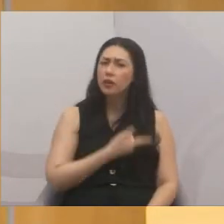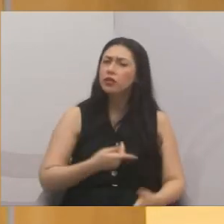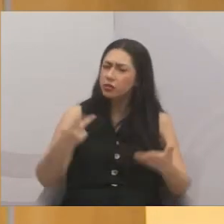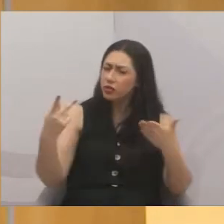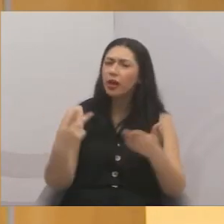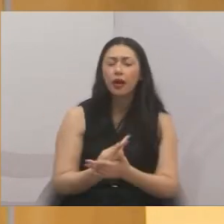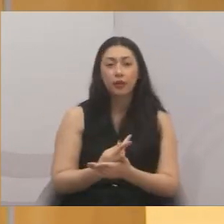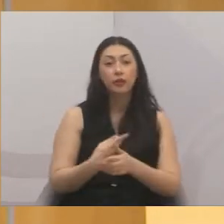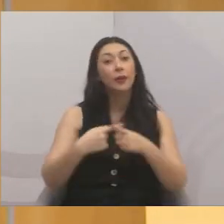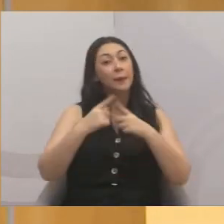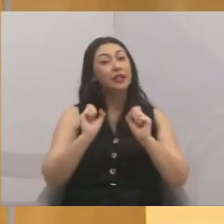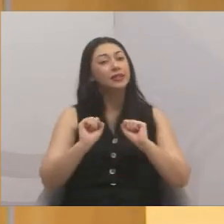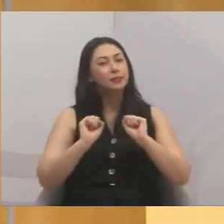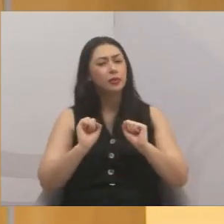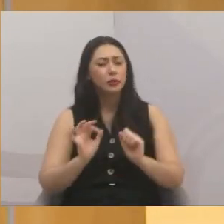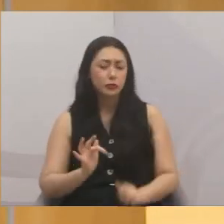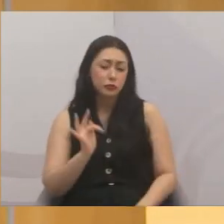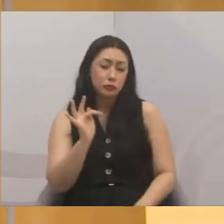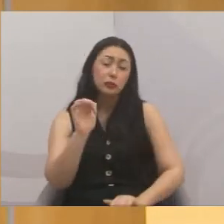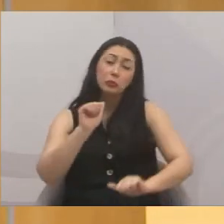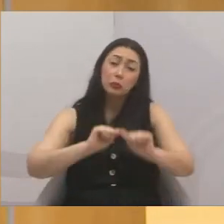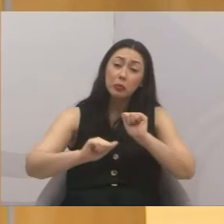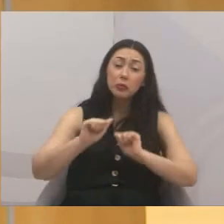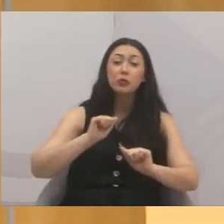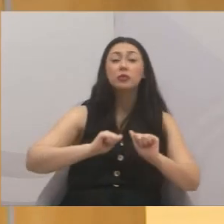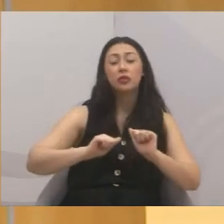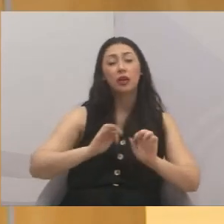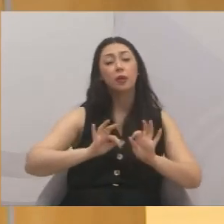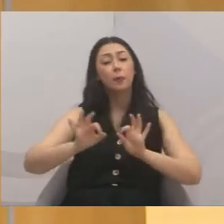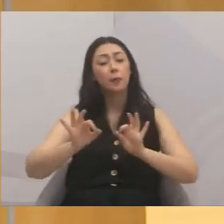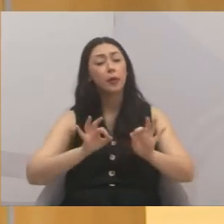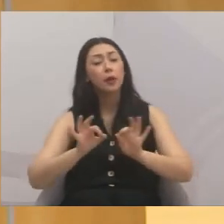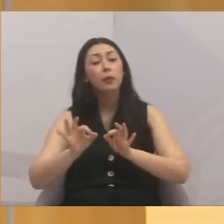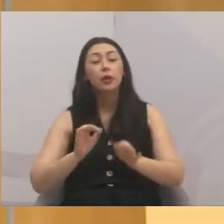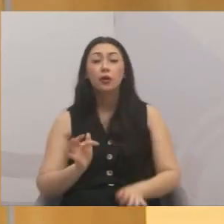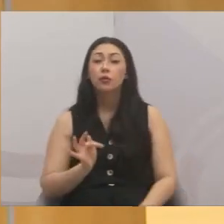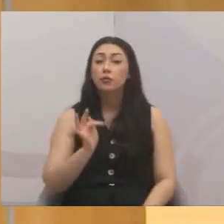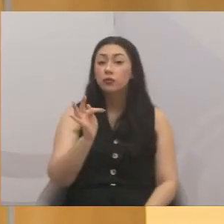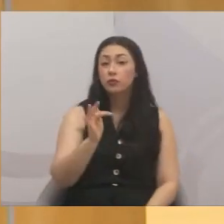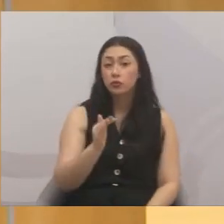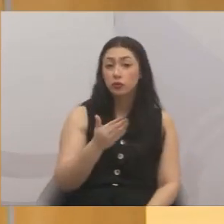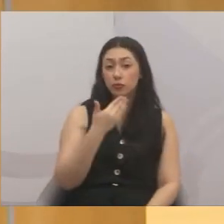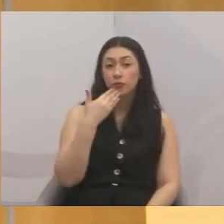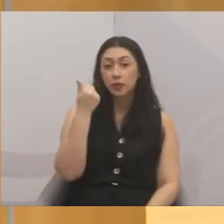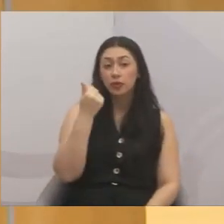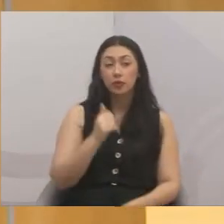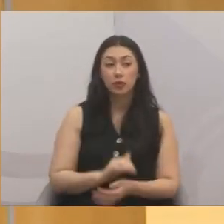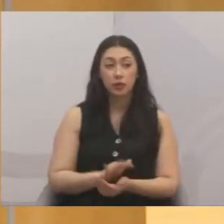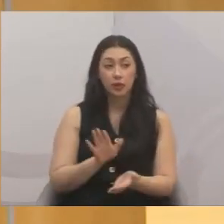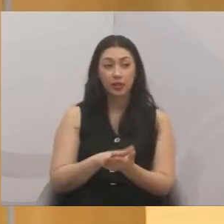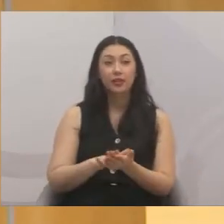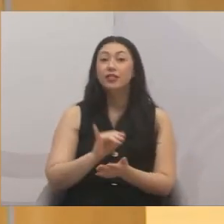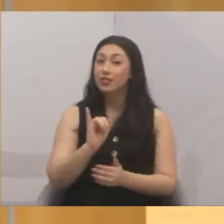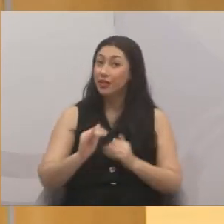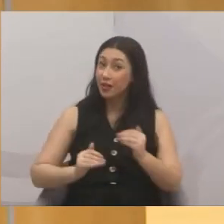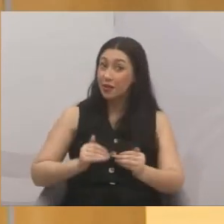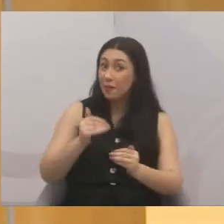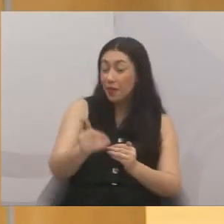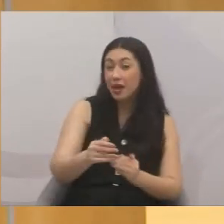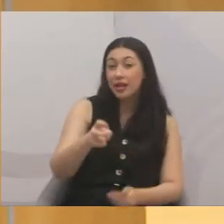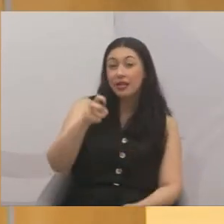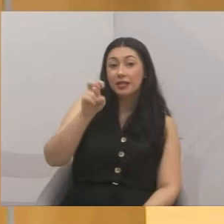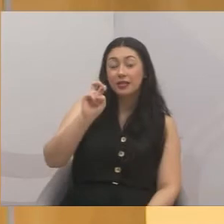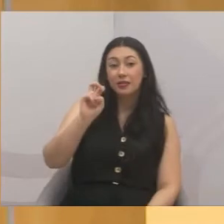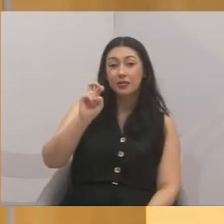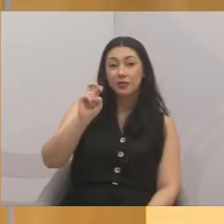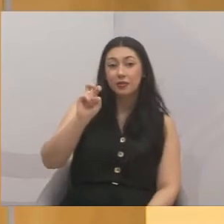gente pode caminhar uma história diferente. A gente pode construir uma história diferente. Jacareí dá um passo gigante. Eu vou falar de novo.